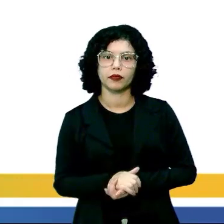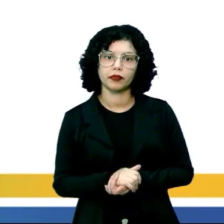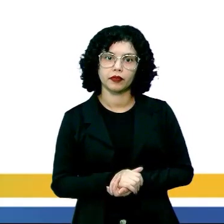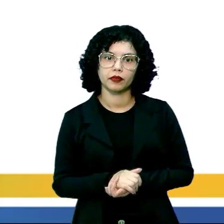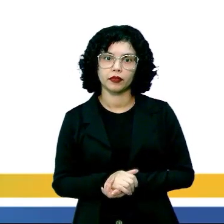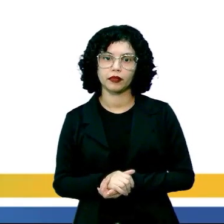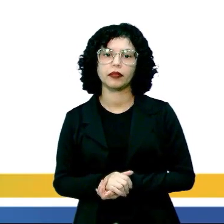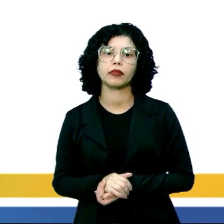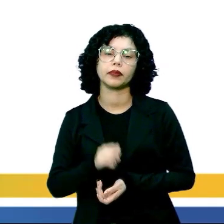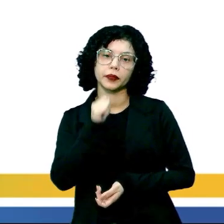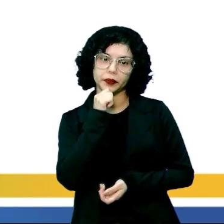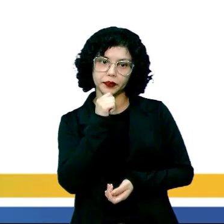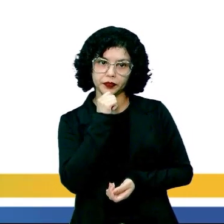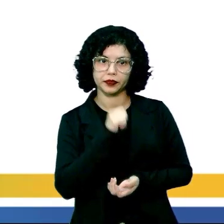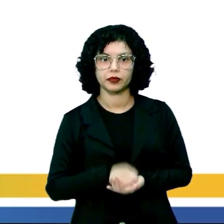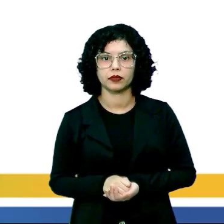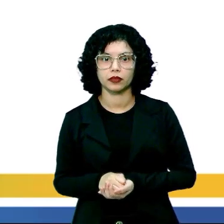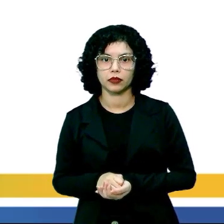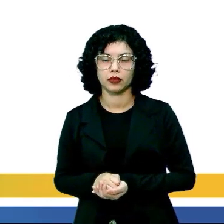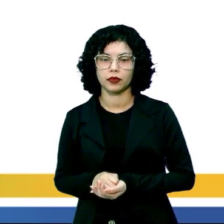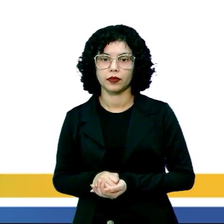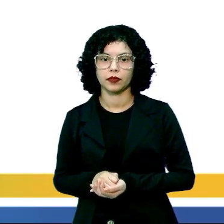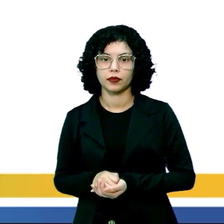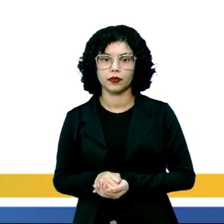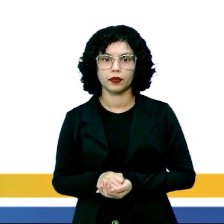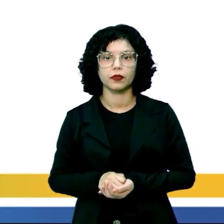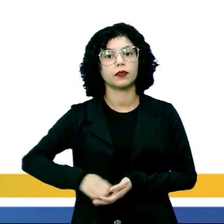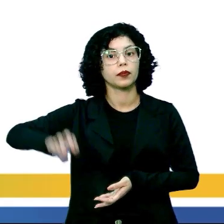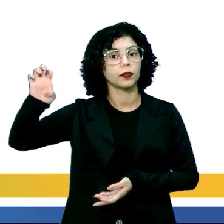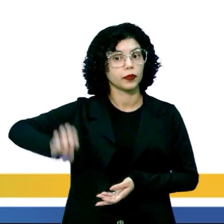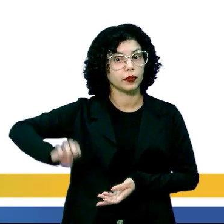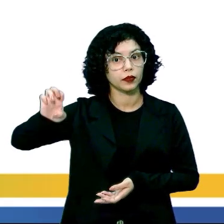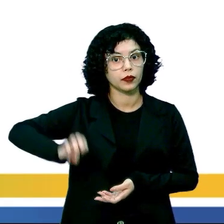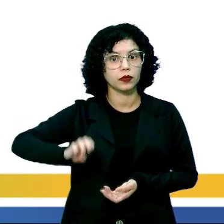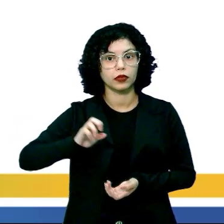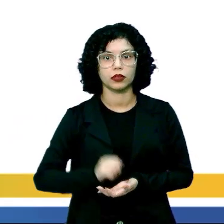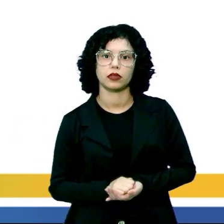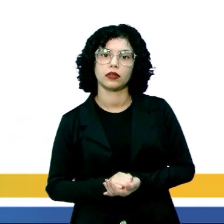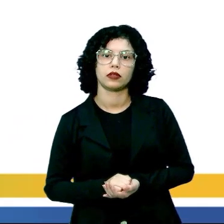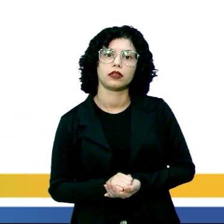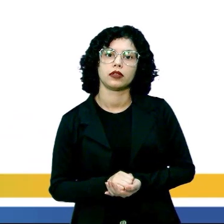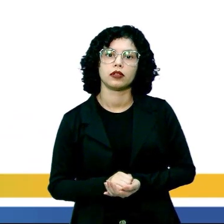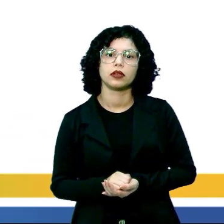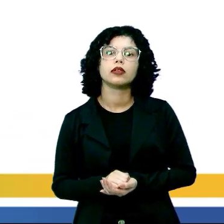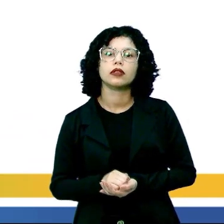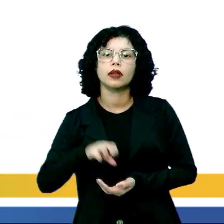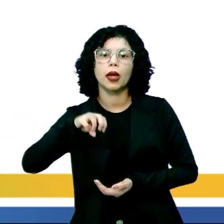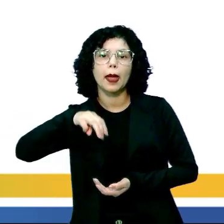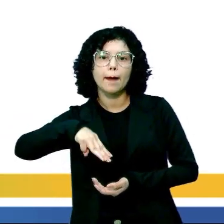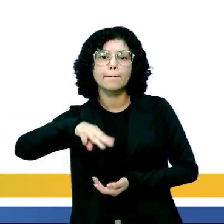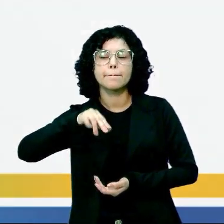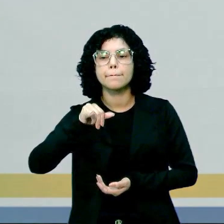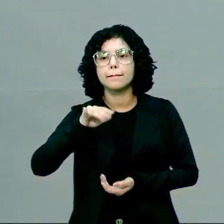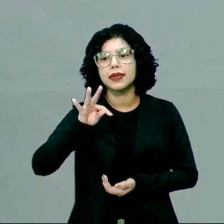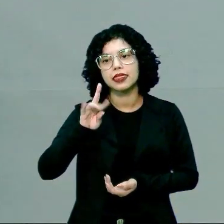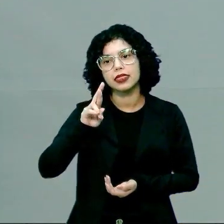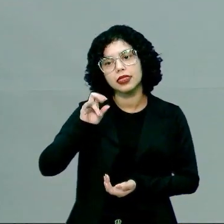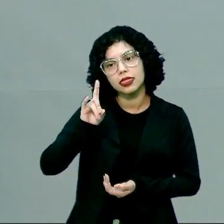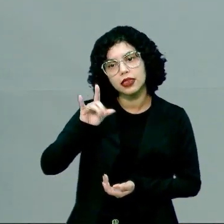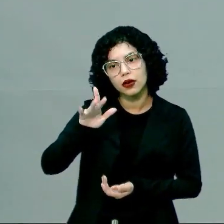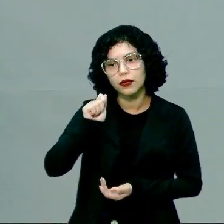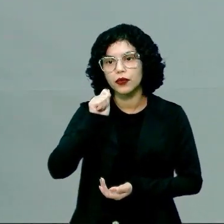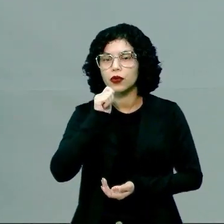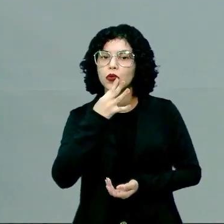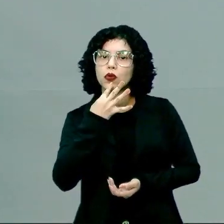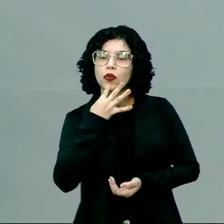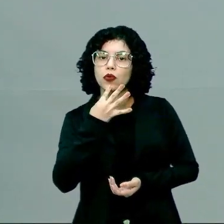Na válvula, aqui do lado esquerdo, vamos ter uma válvula mitral, né, que é conhecido também